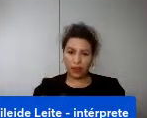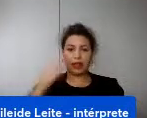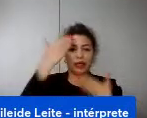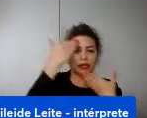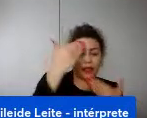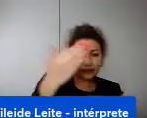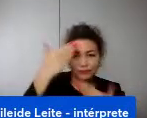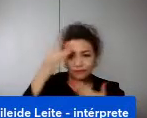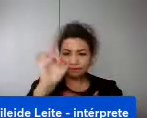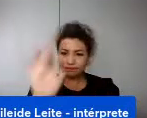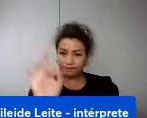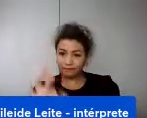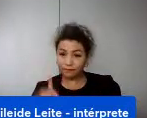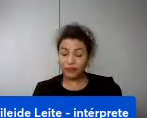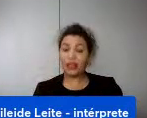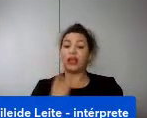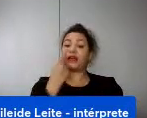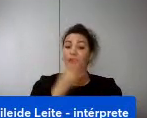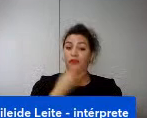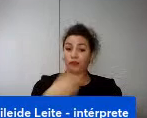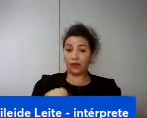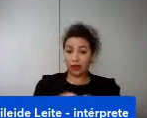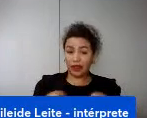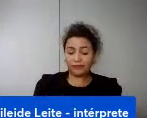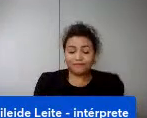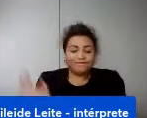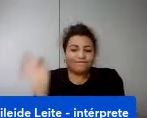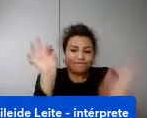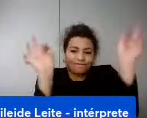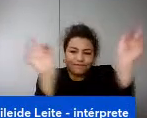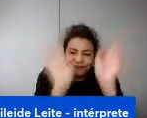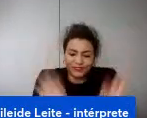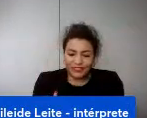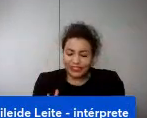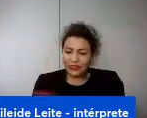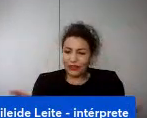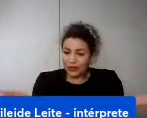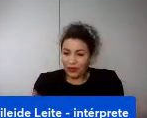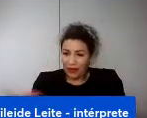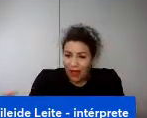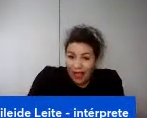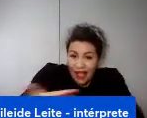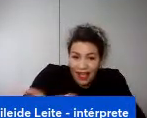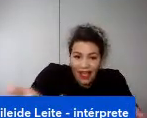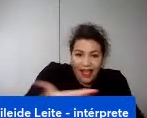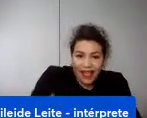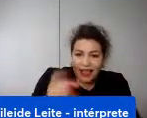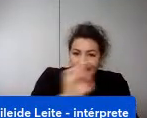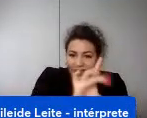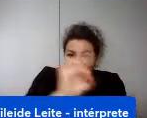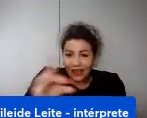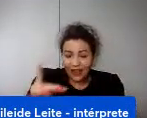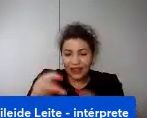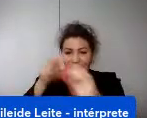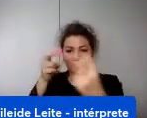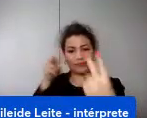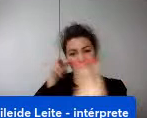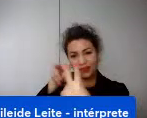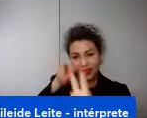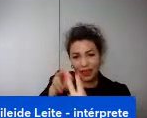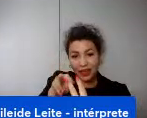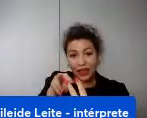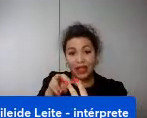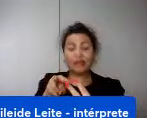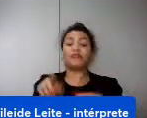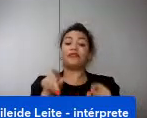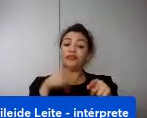aqui. Dizer que, além da felicidade de estarmos recebendo cada um de vocês, mesmo que virtualmente,